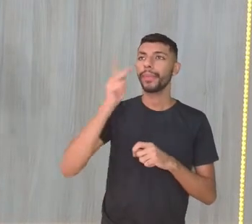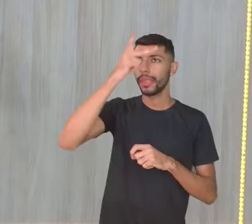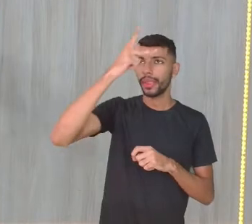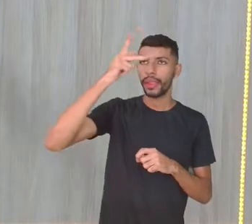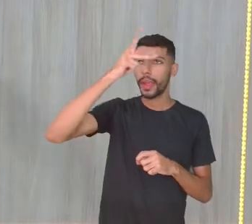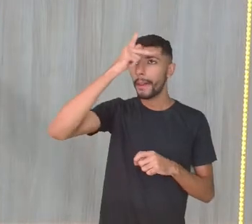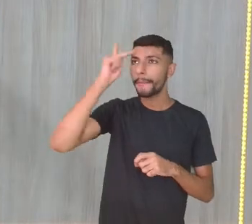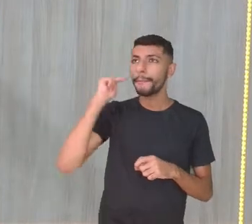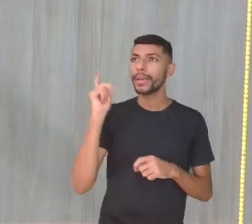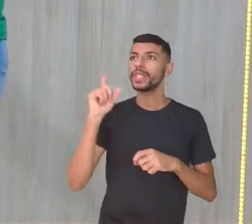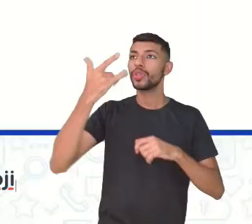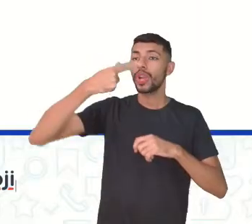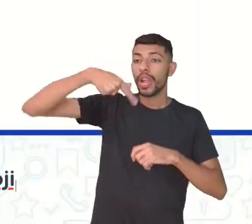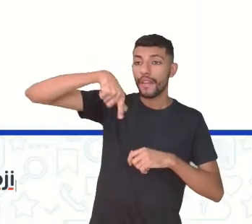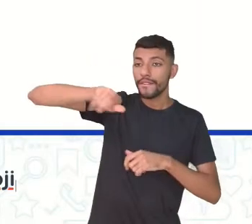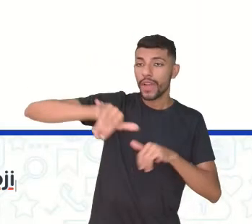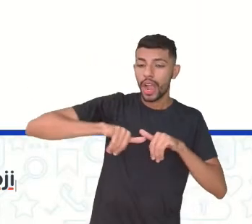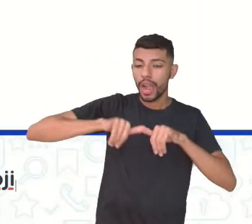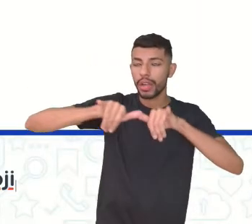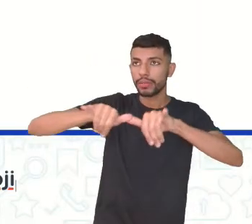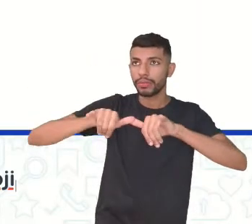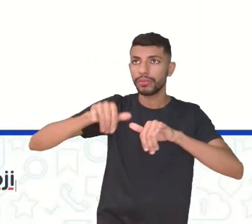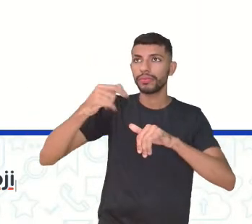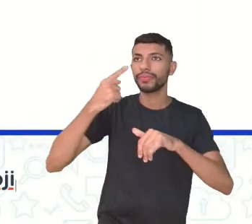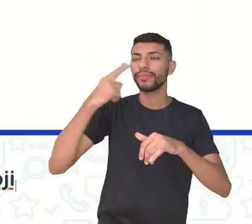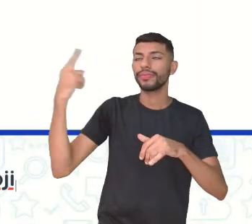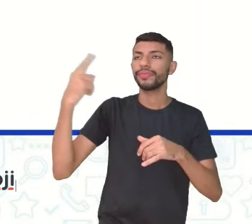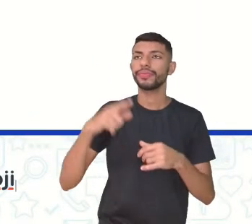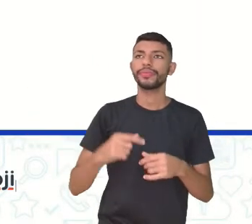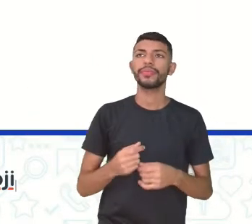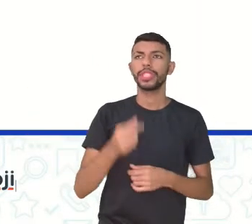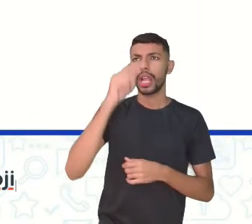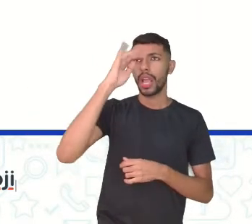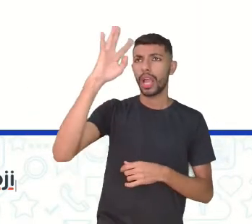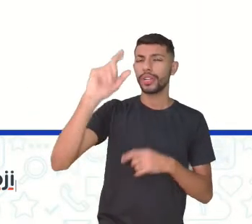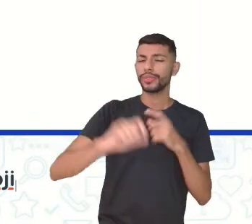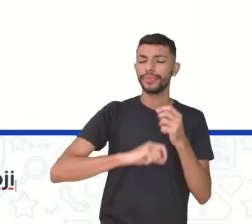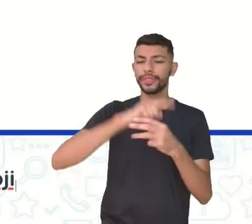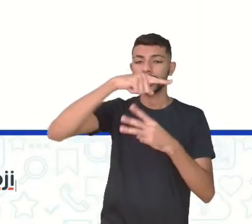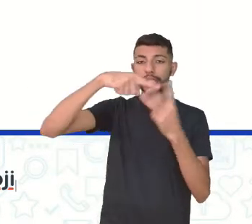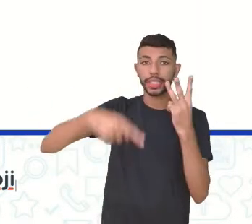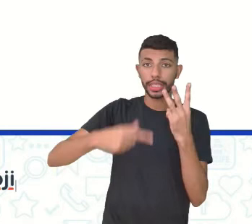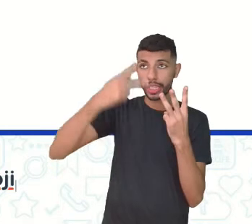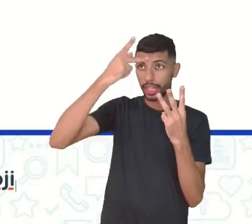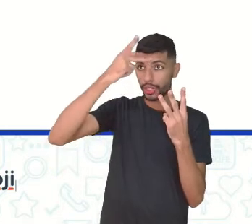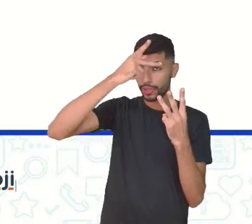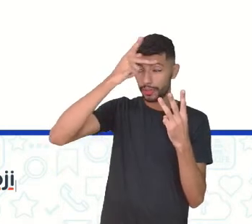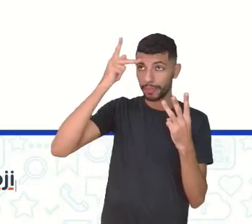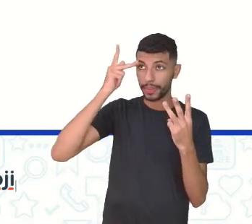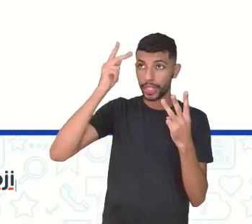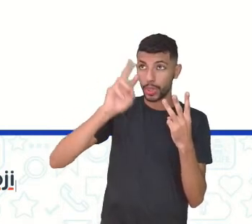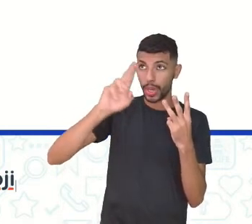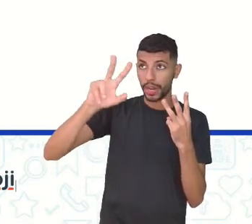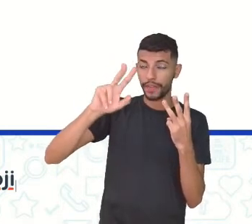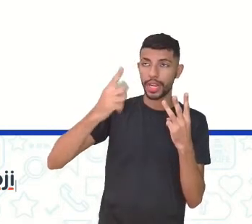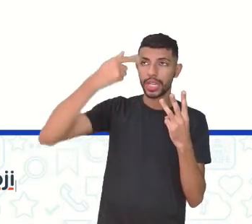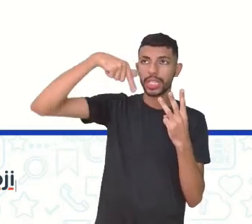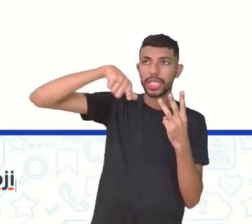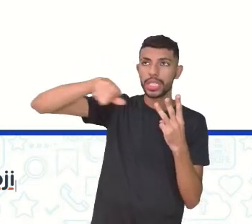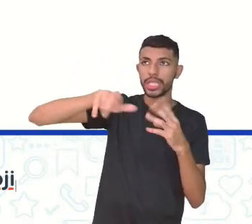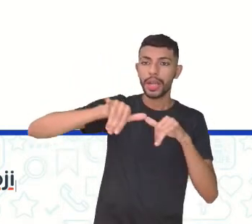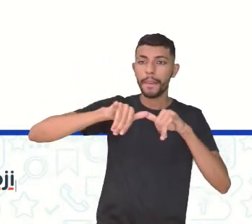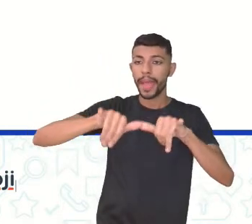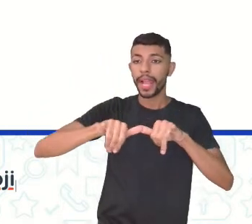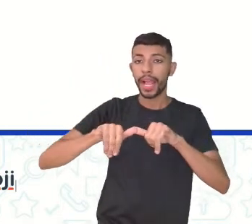pessoas indo para o supermercado, beleza? Então, acompanha aí, ó. Imagine agora 3 pessoas diferentes indo a